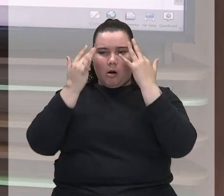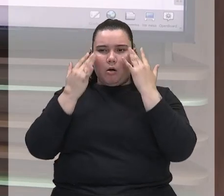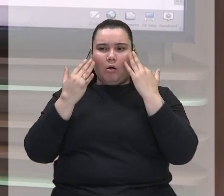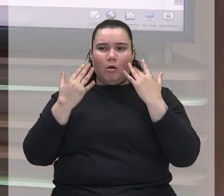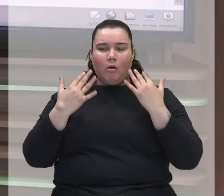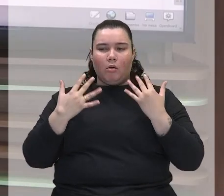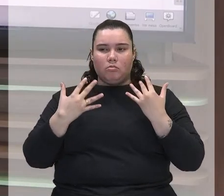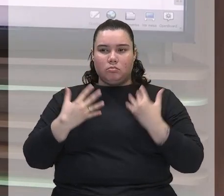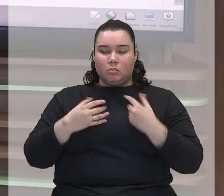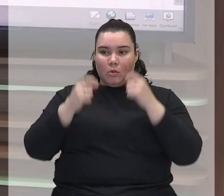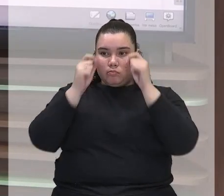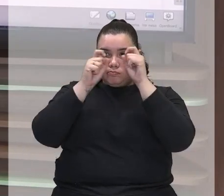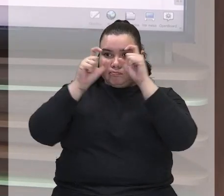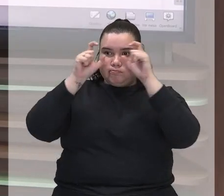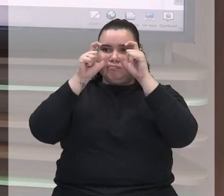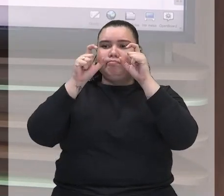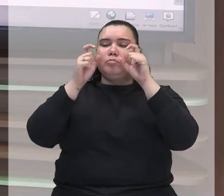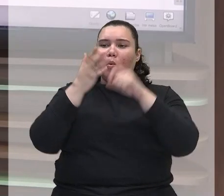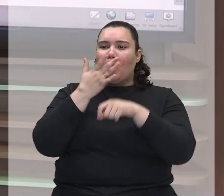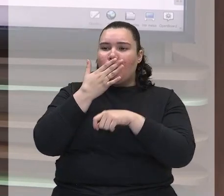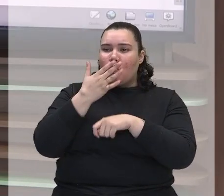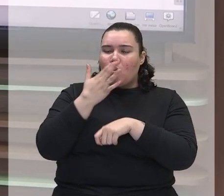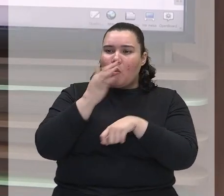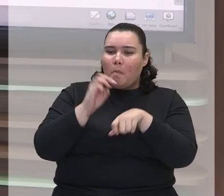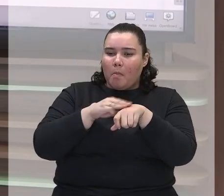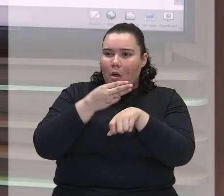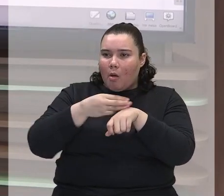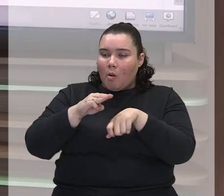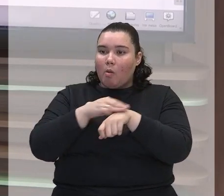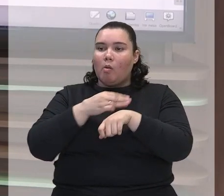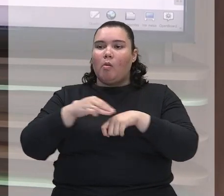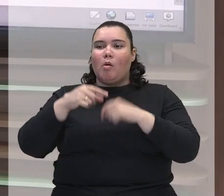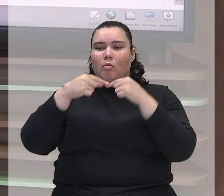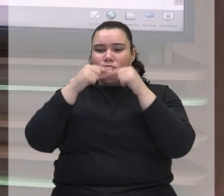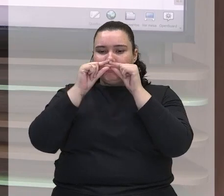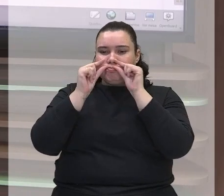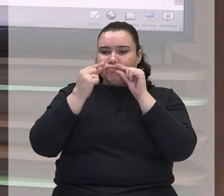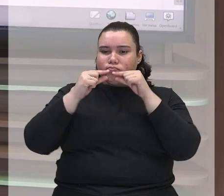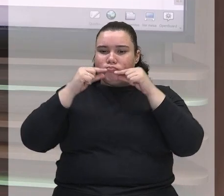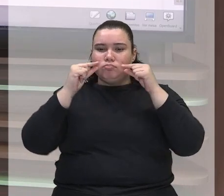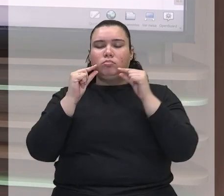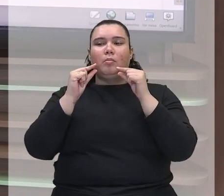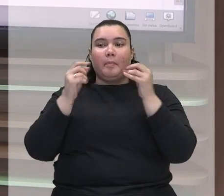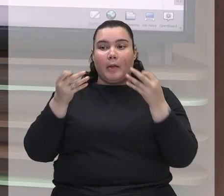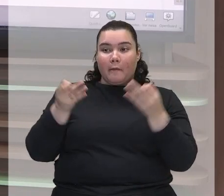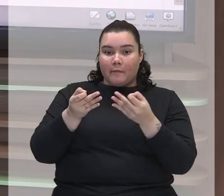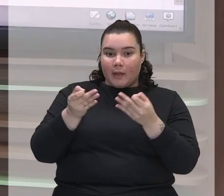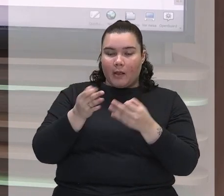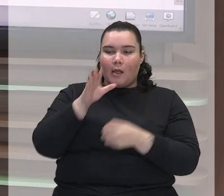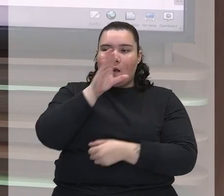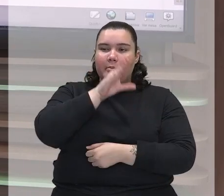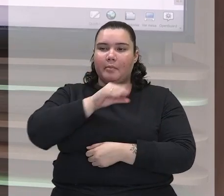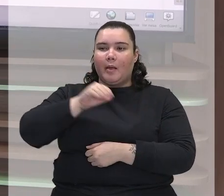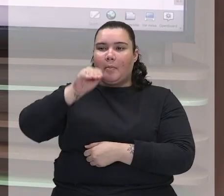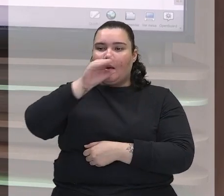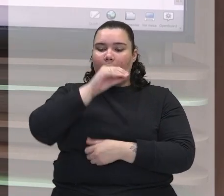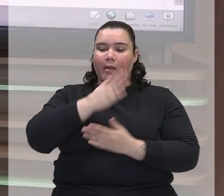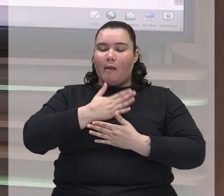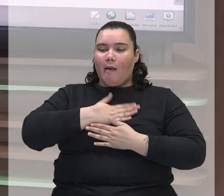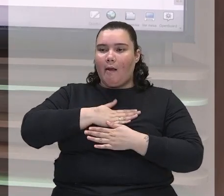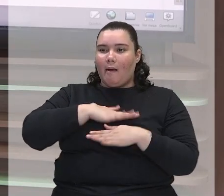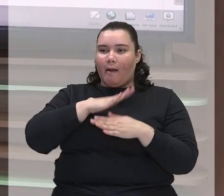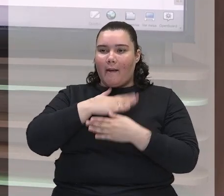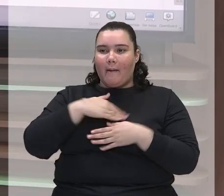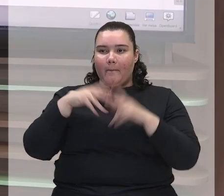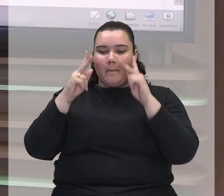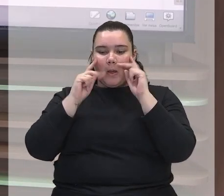Maria tinha olhos grandes e amendoados, os lábios da Maria eram grandes e carnudos, né? E sua fala era calma, da